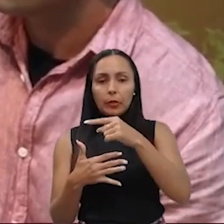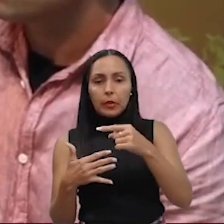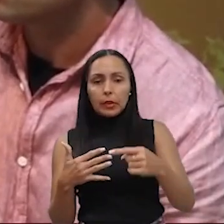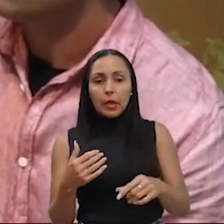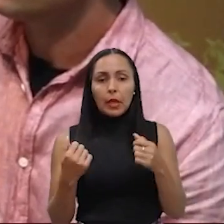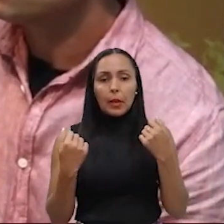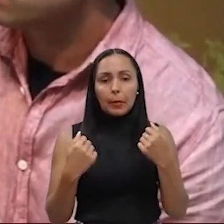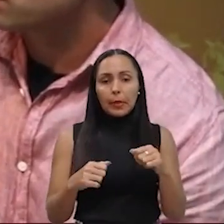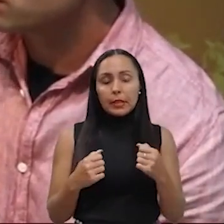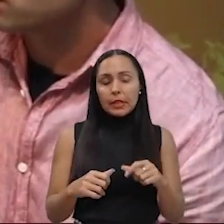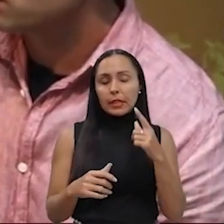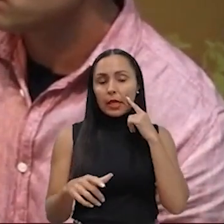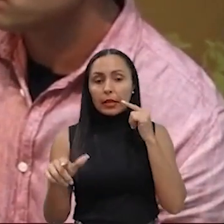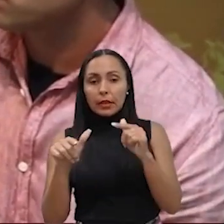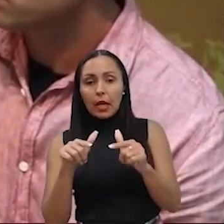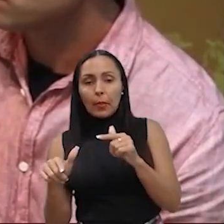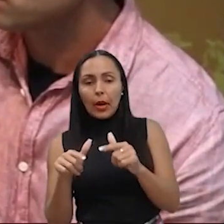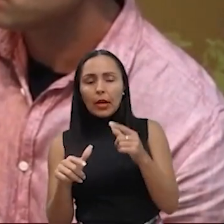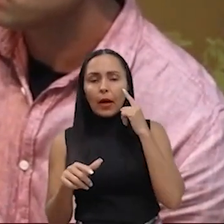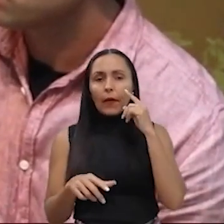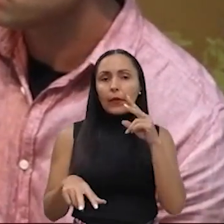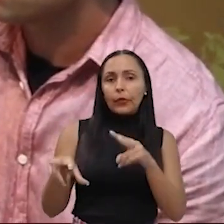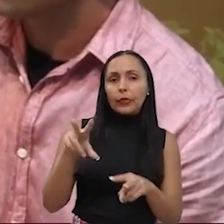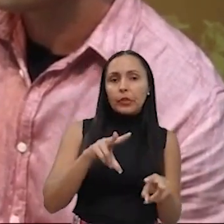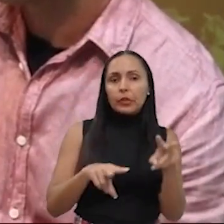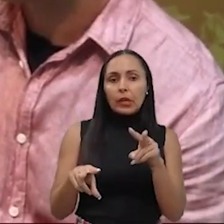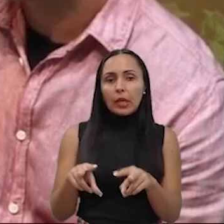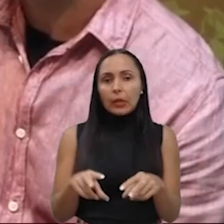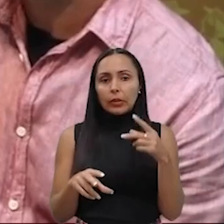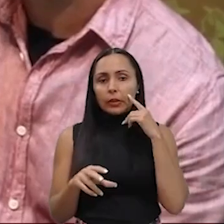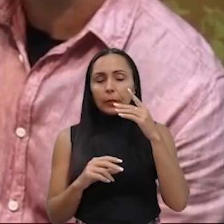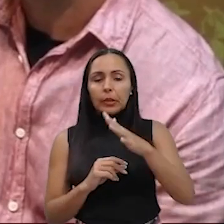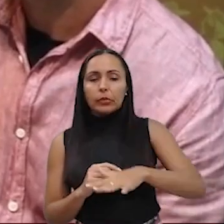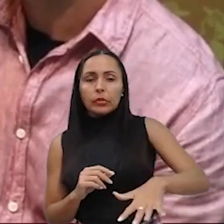no visual e dentro dos espaços